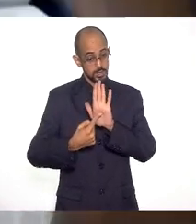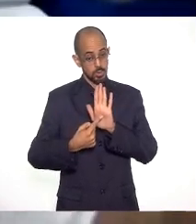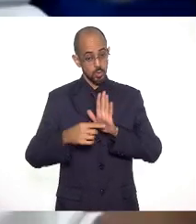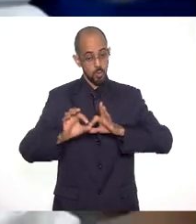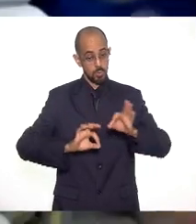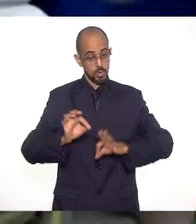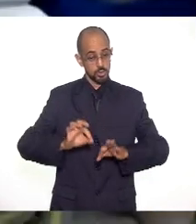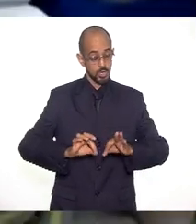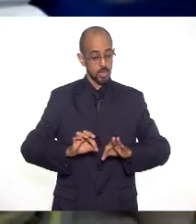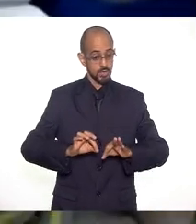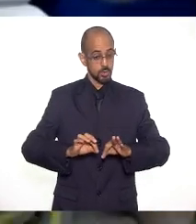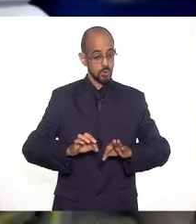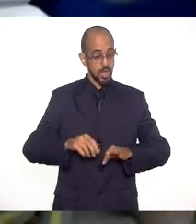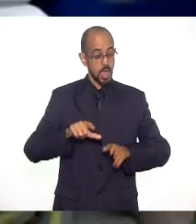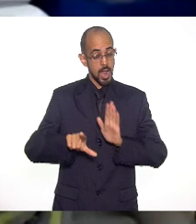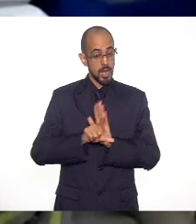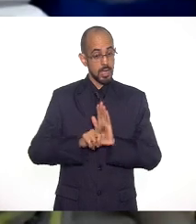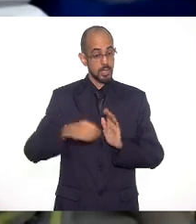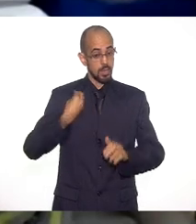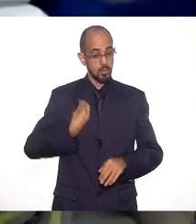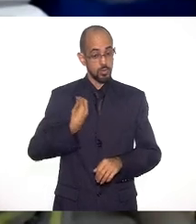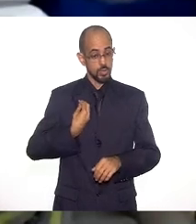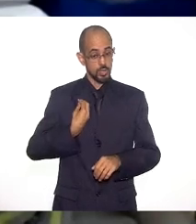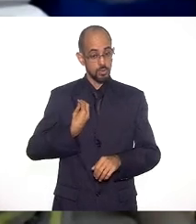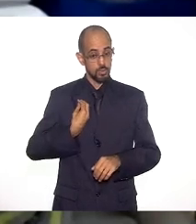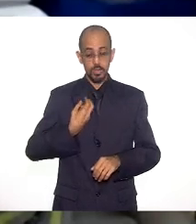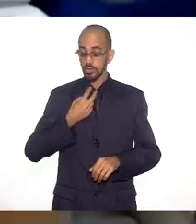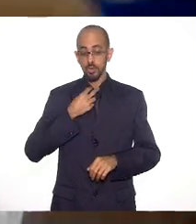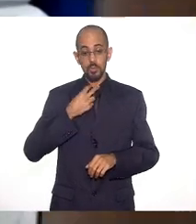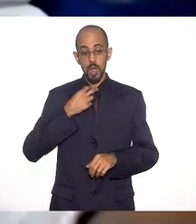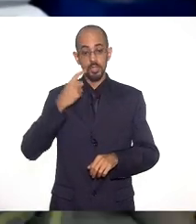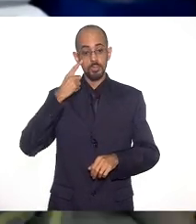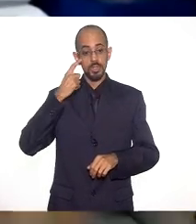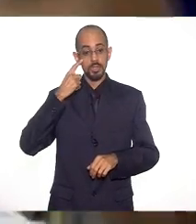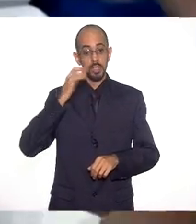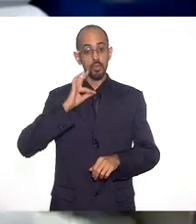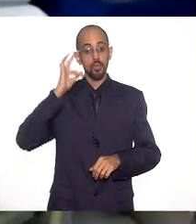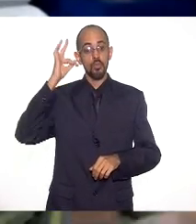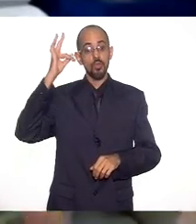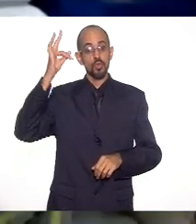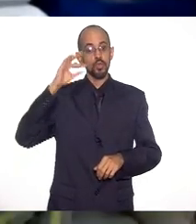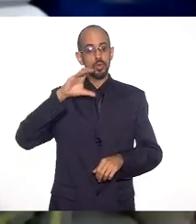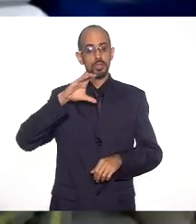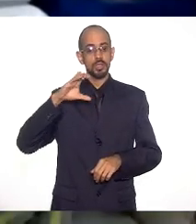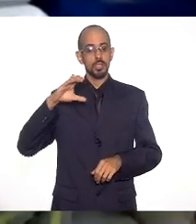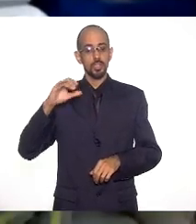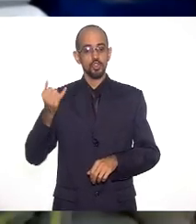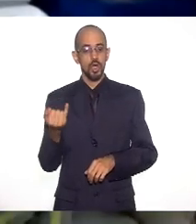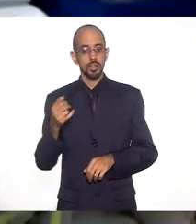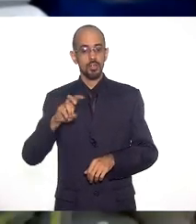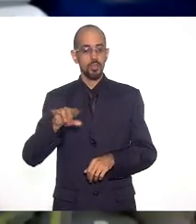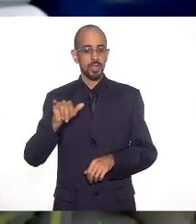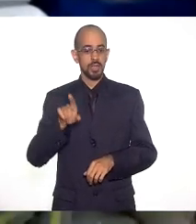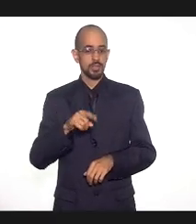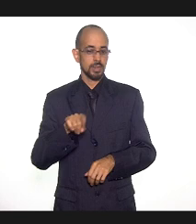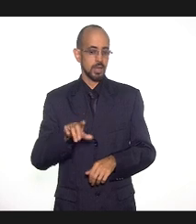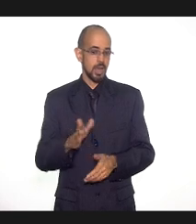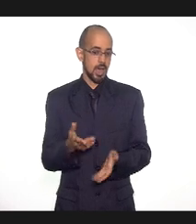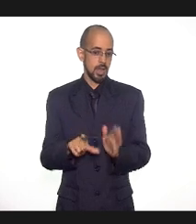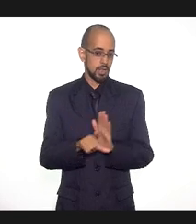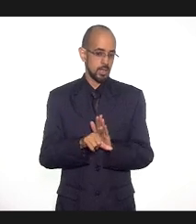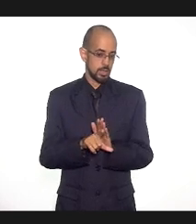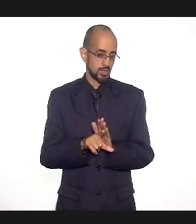pode adivinhar que na CCJ, numa reunião um dia, a CCJ vai entender que é melhor revogar a 3266. A gente não